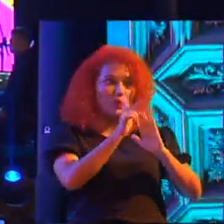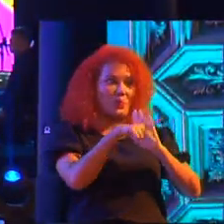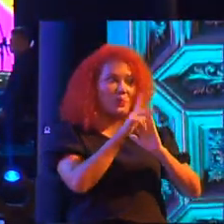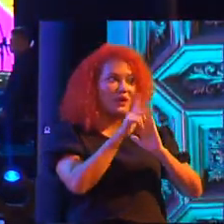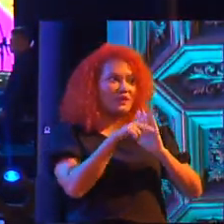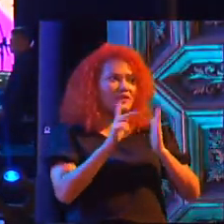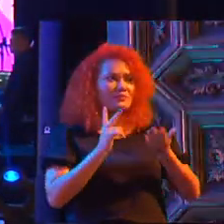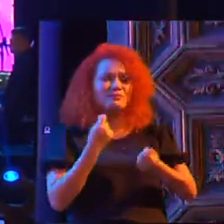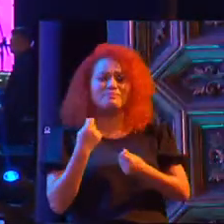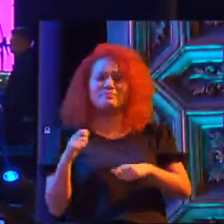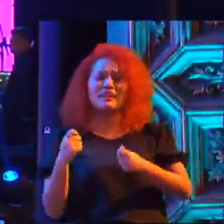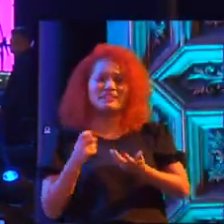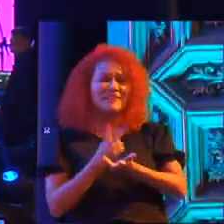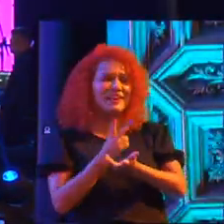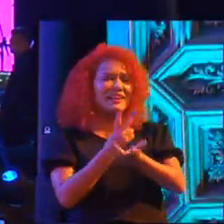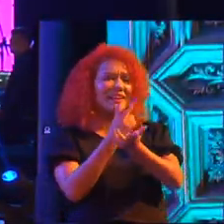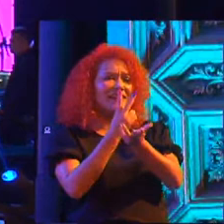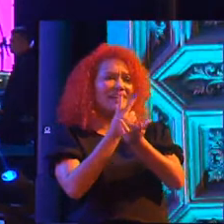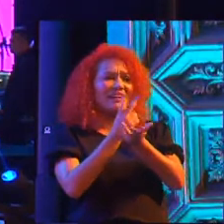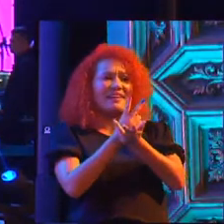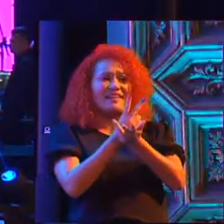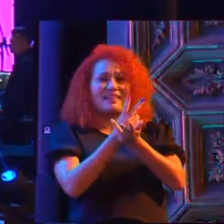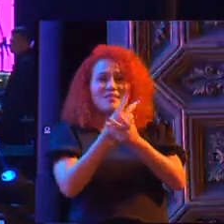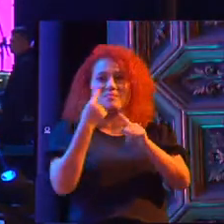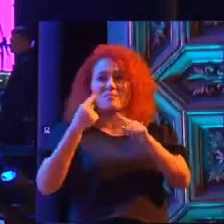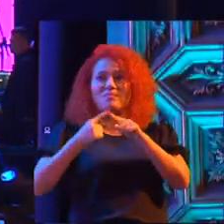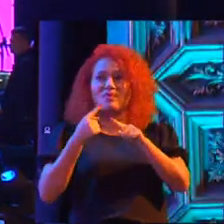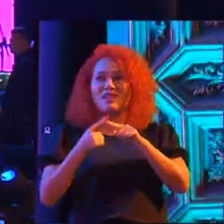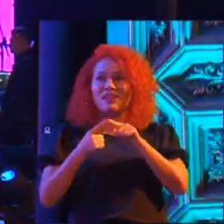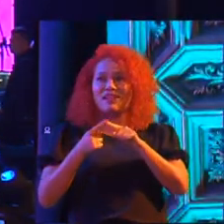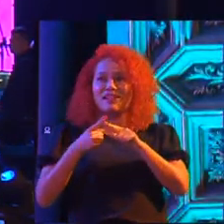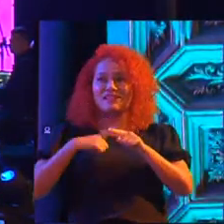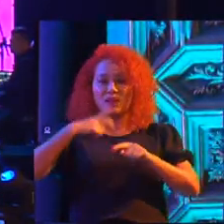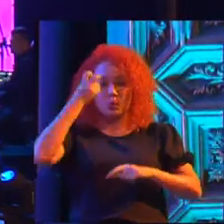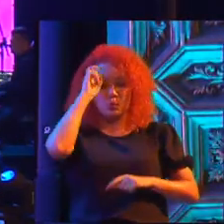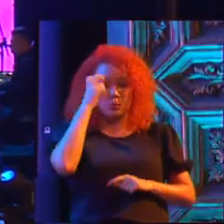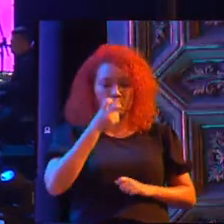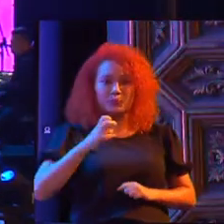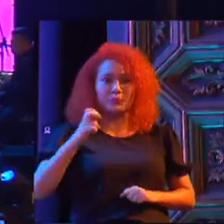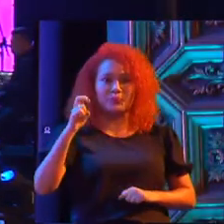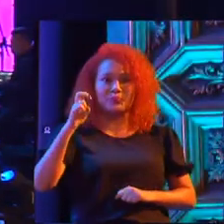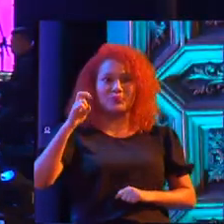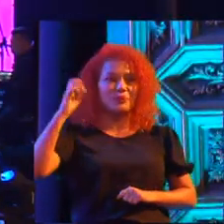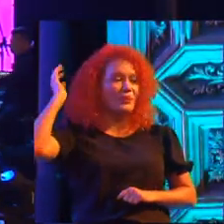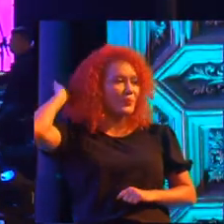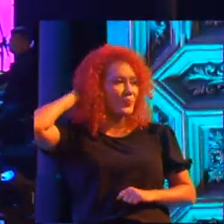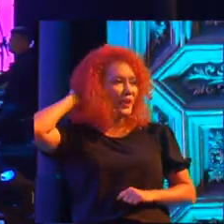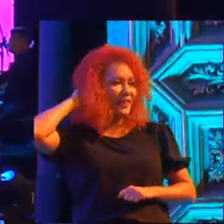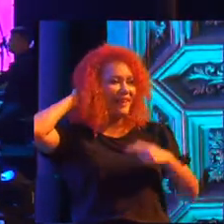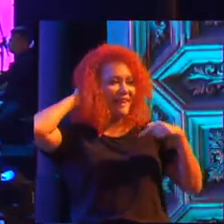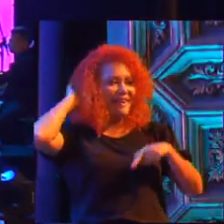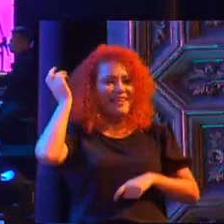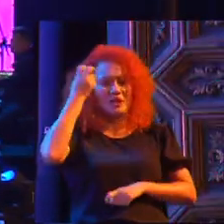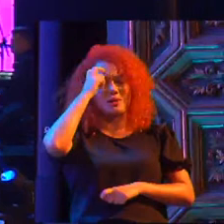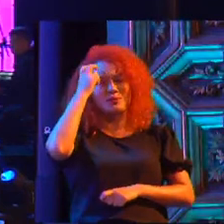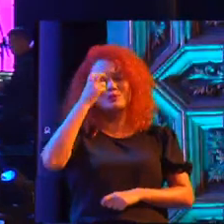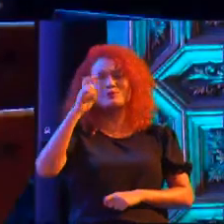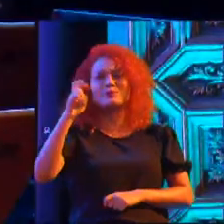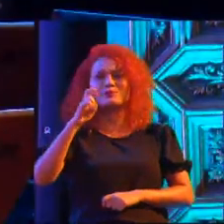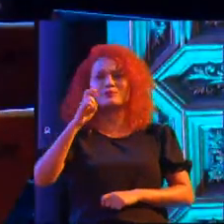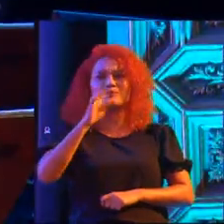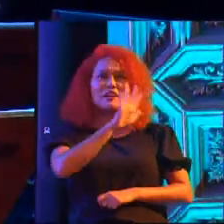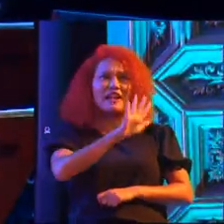tem que permanecer, porque a gente realmente é uma capital cultural, Belém é uma capital cultural, a nossa